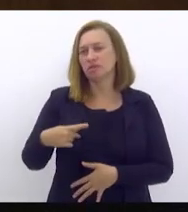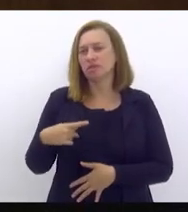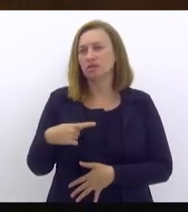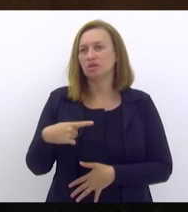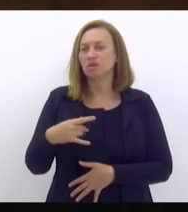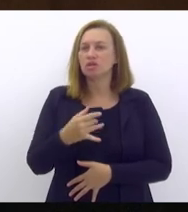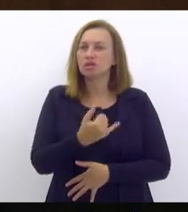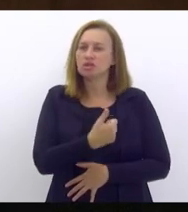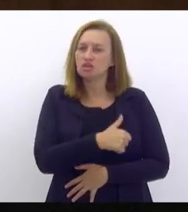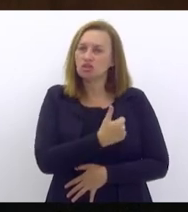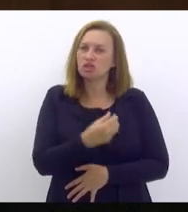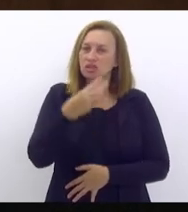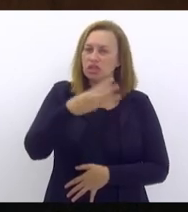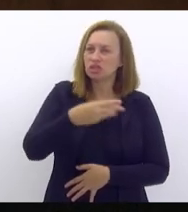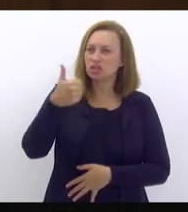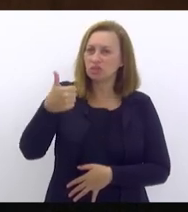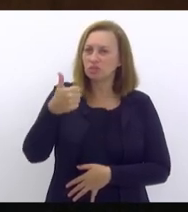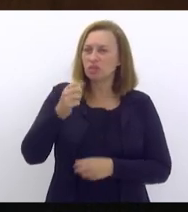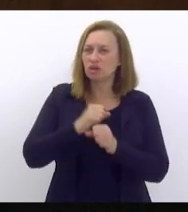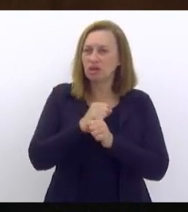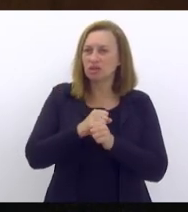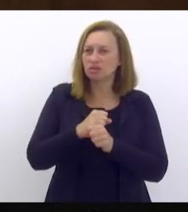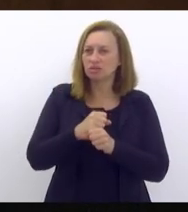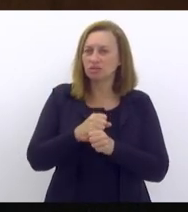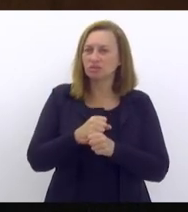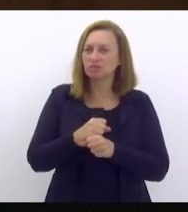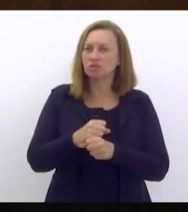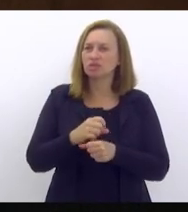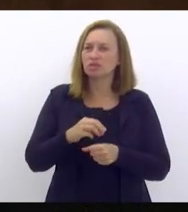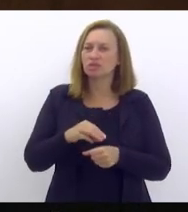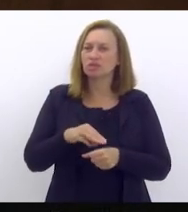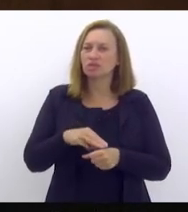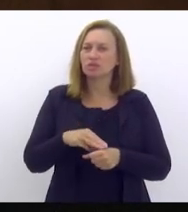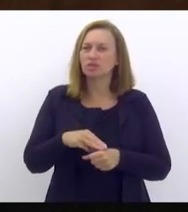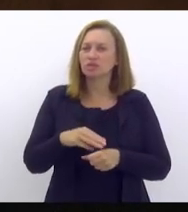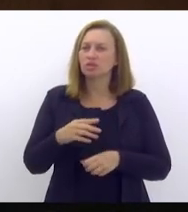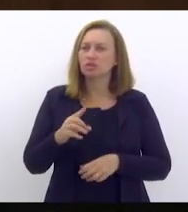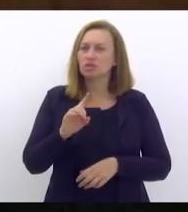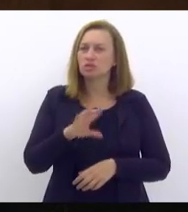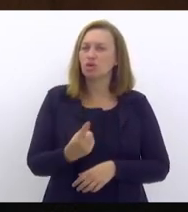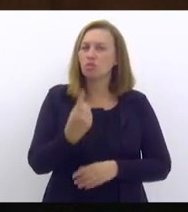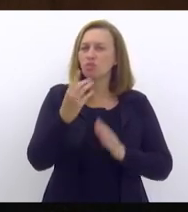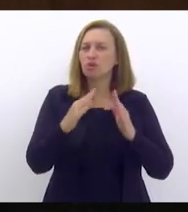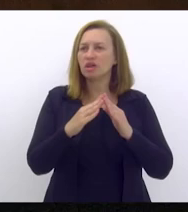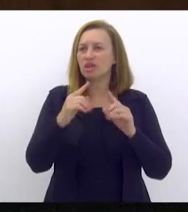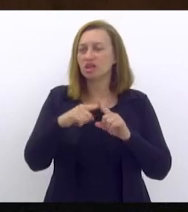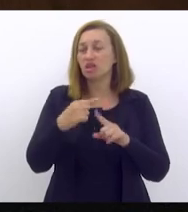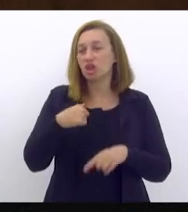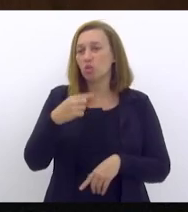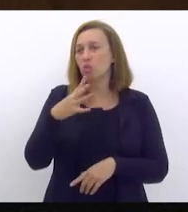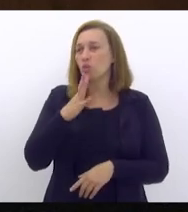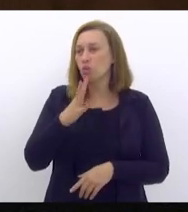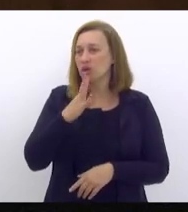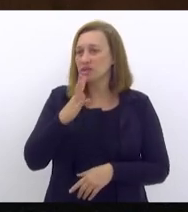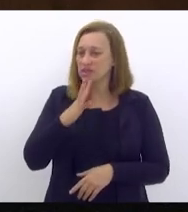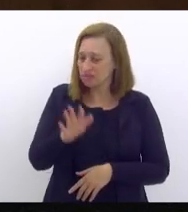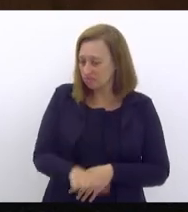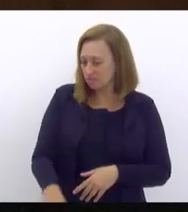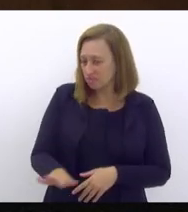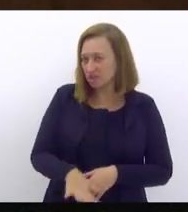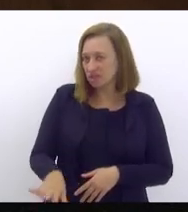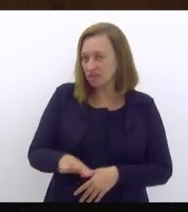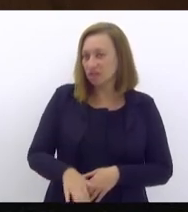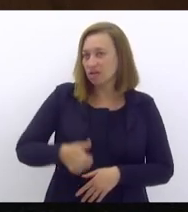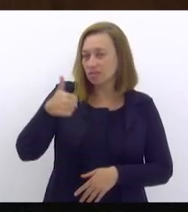há 31 anos liderando e ministrando uma única igreja. Eu que conheci lá, garoto, na primeira